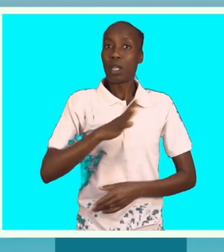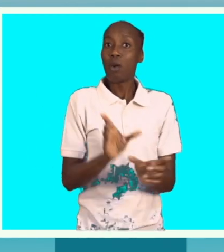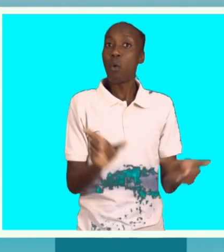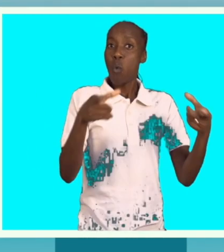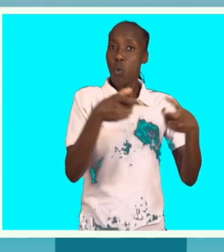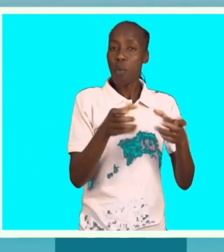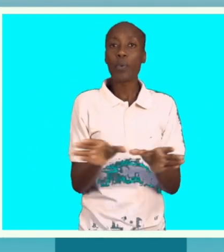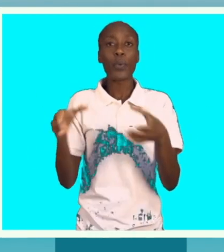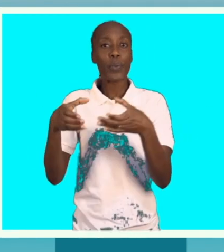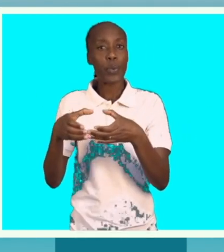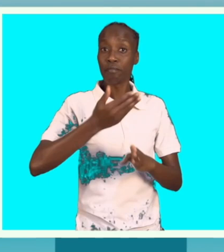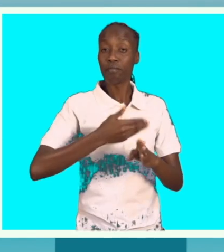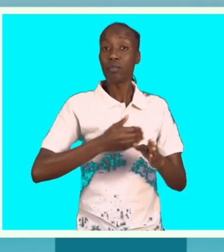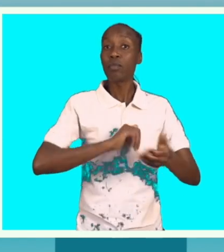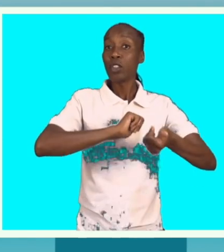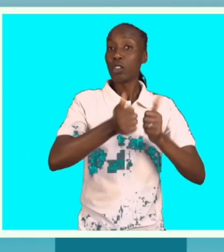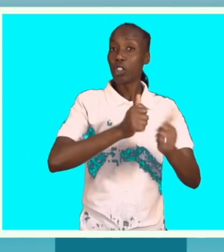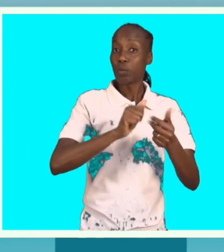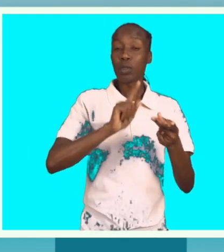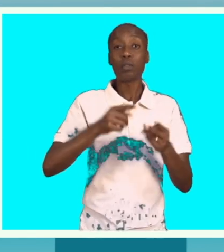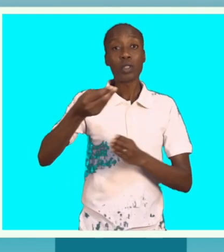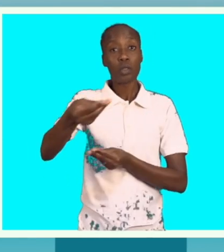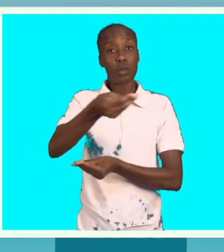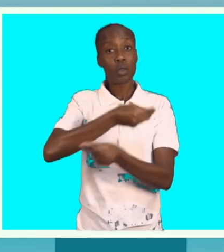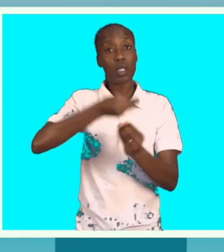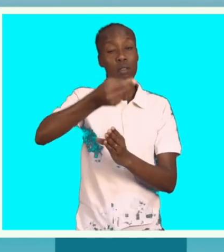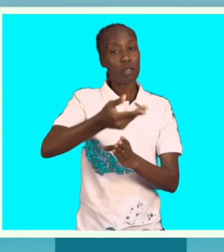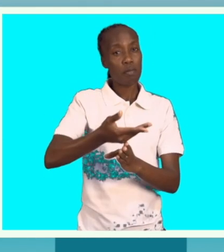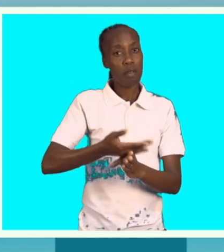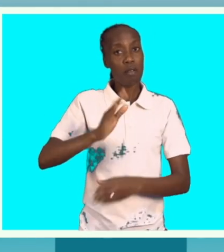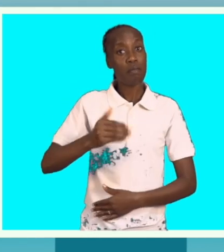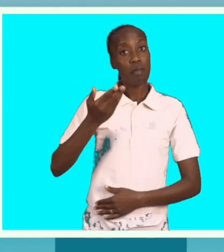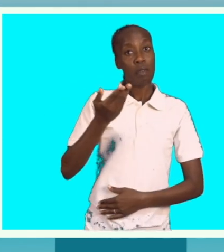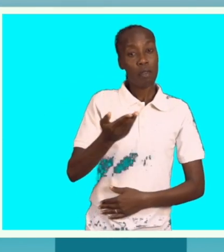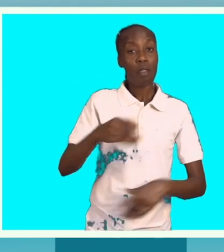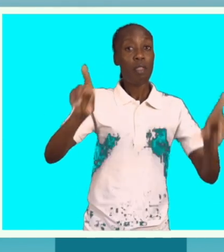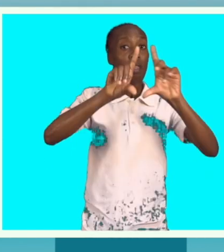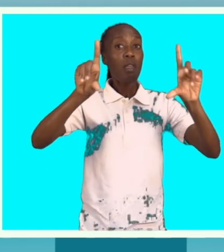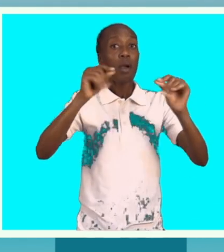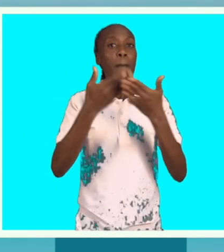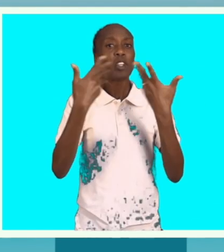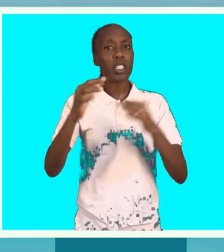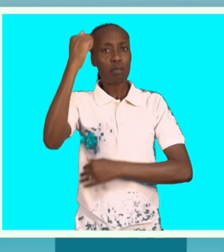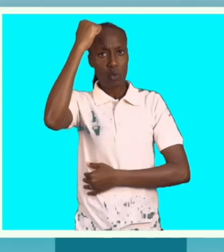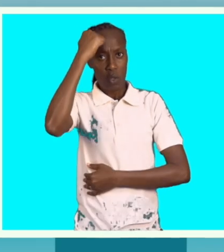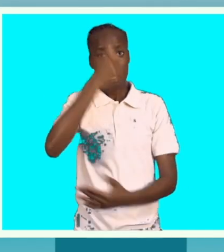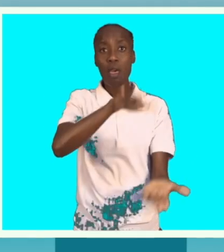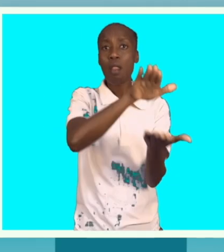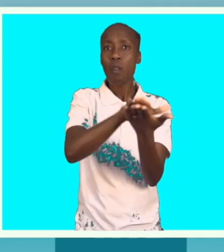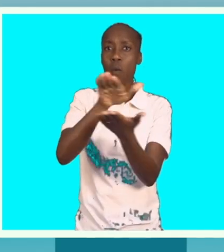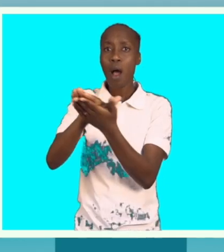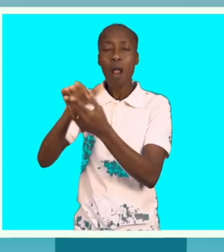procurar nossos talentos de futebol. Além de praticar desporto e trocar experiência, este evento foi também